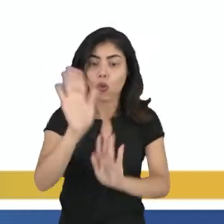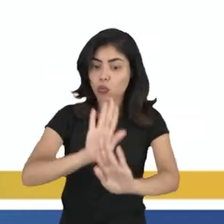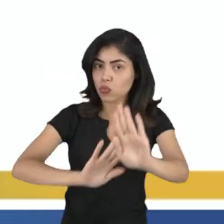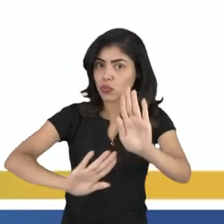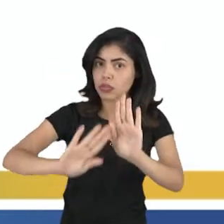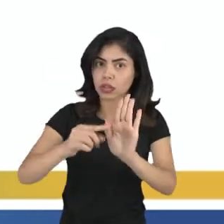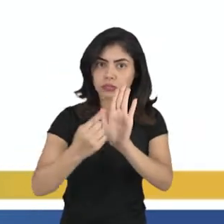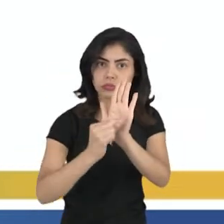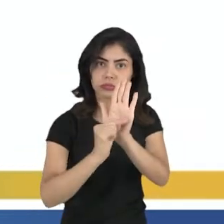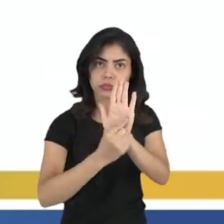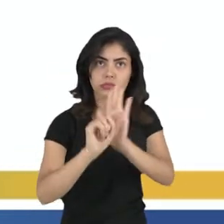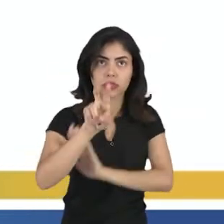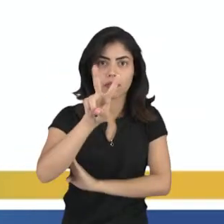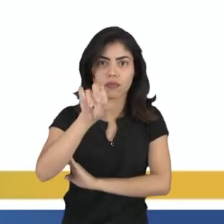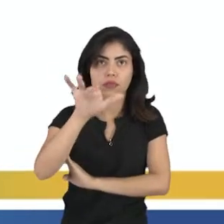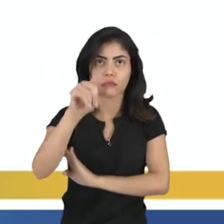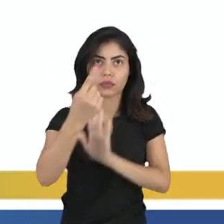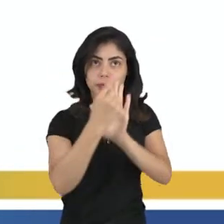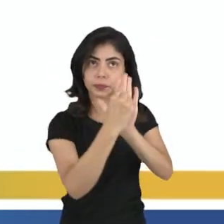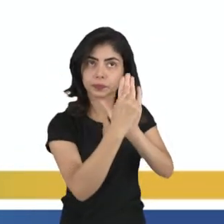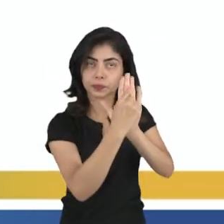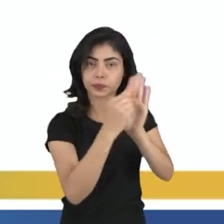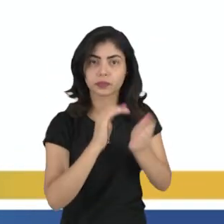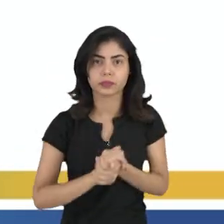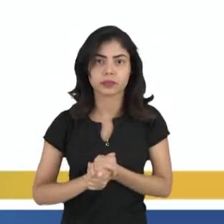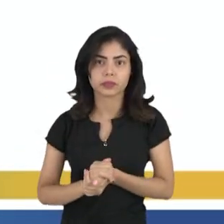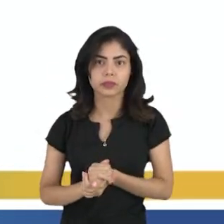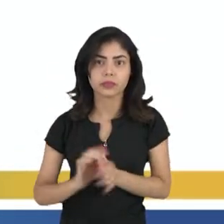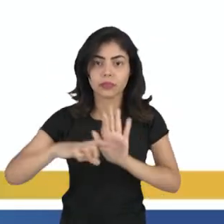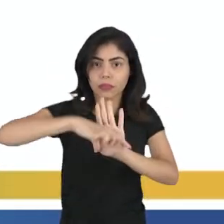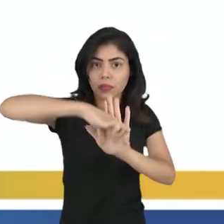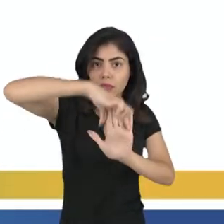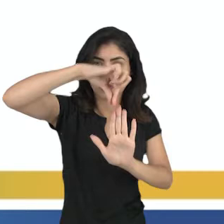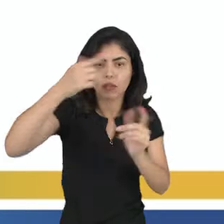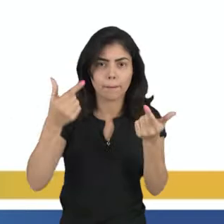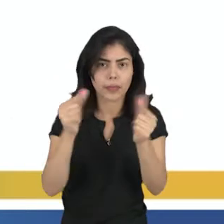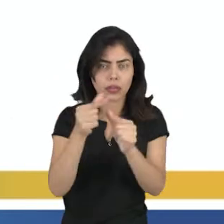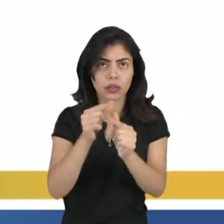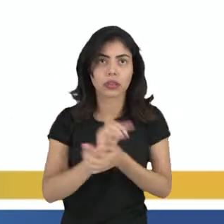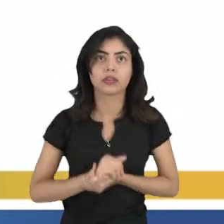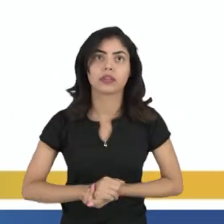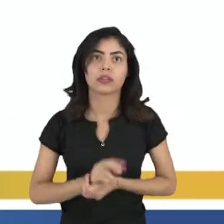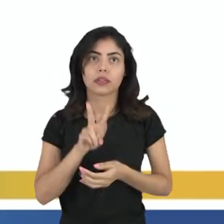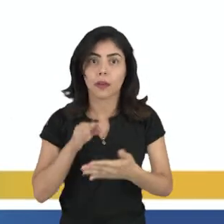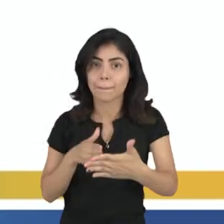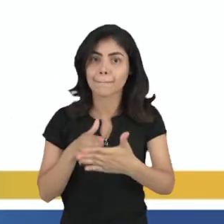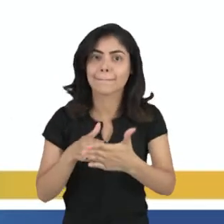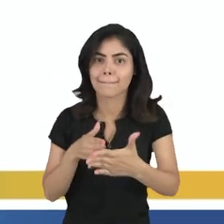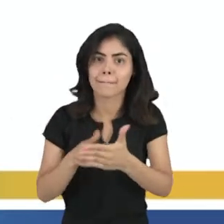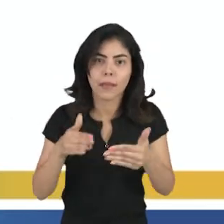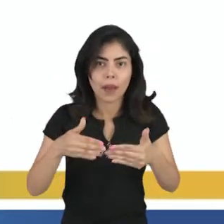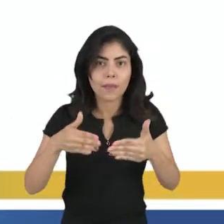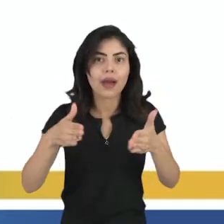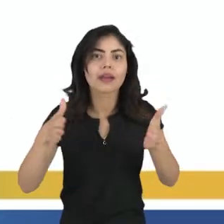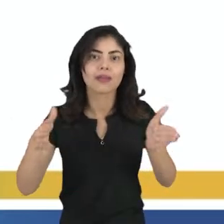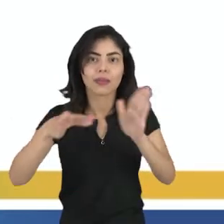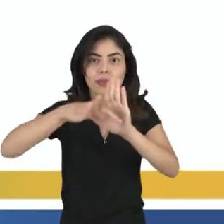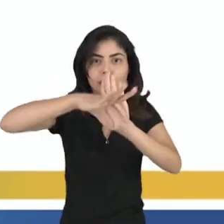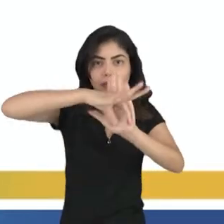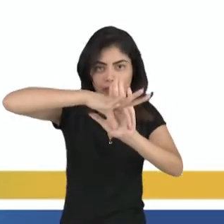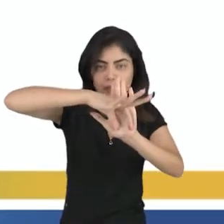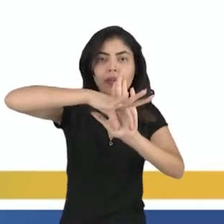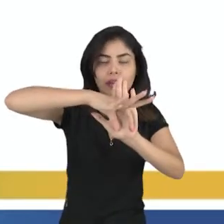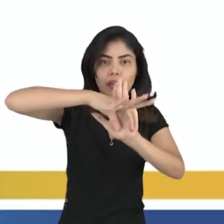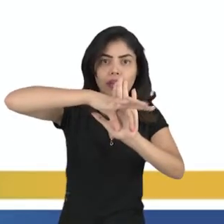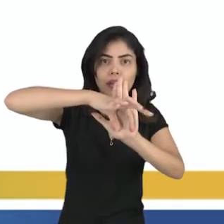da vulva, e os lábios menores ou pequenos lábios vão estar aí delimitando a abertura da vagina